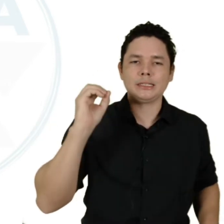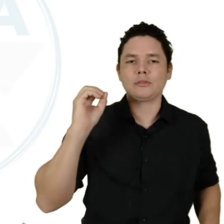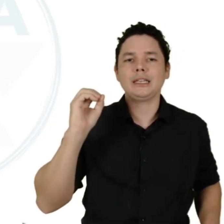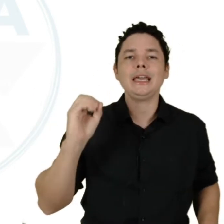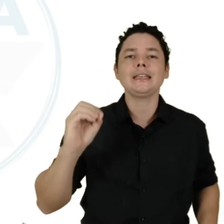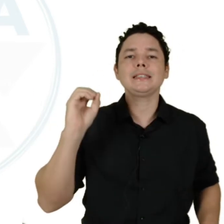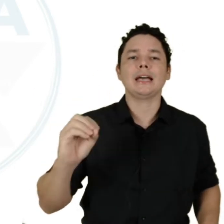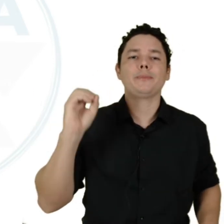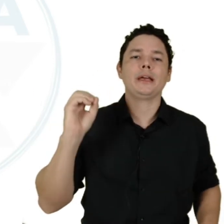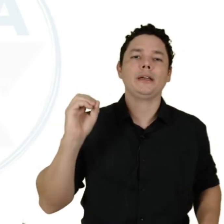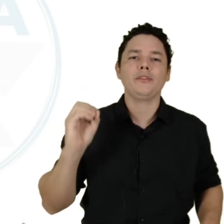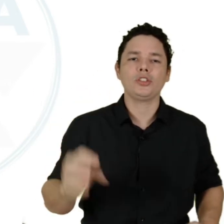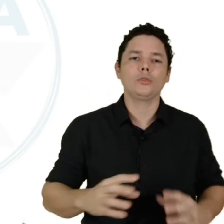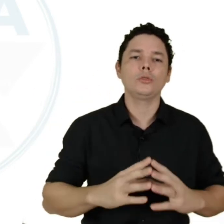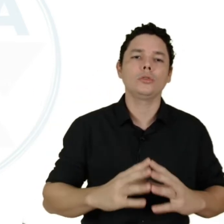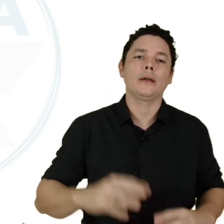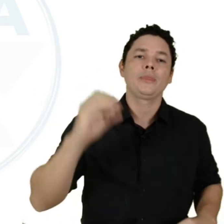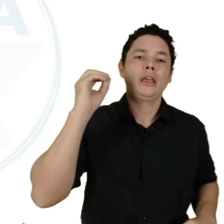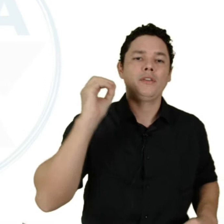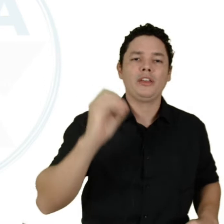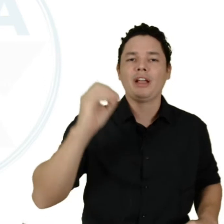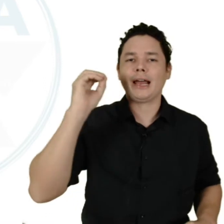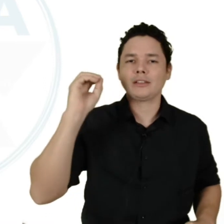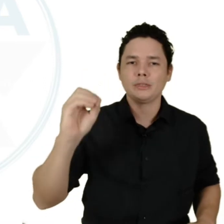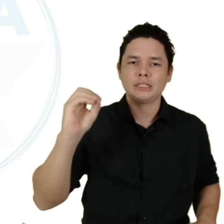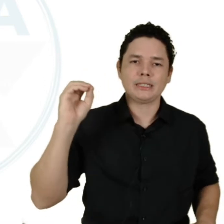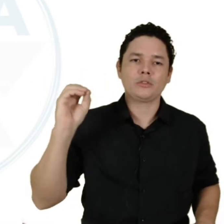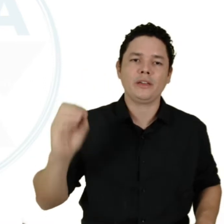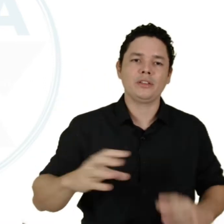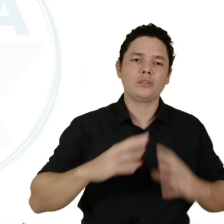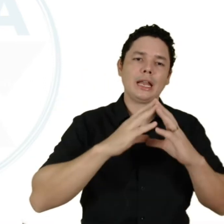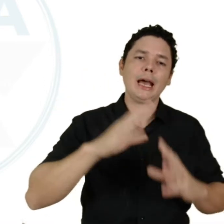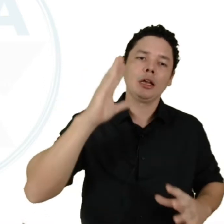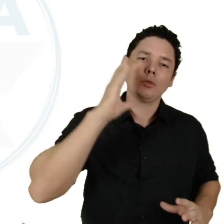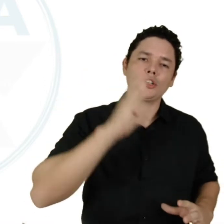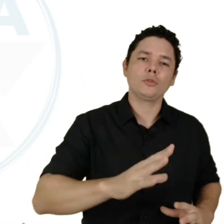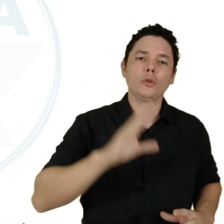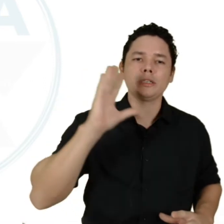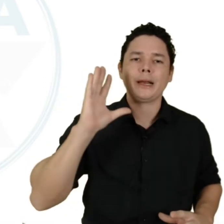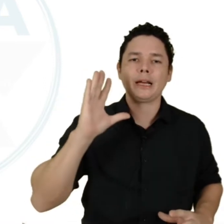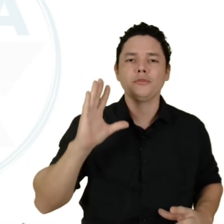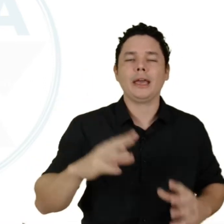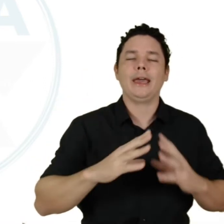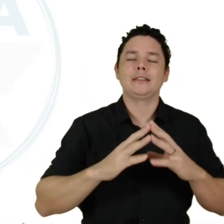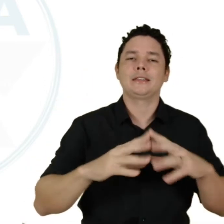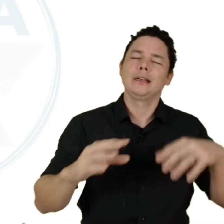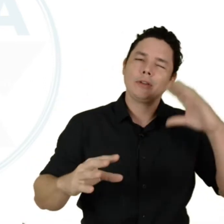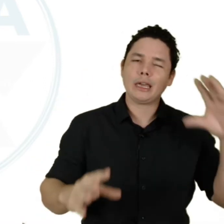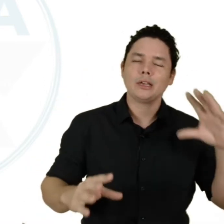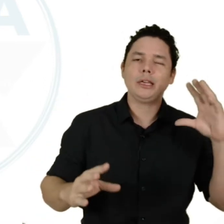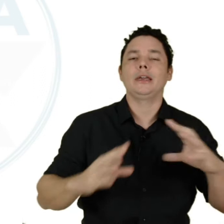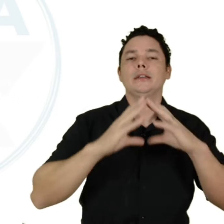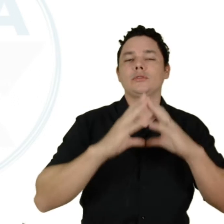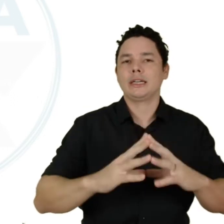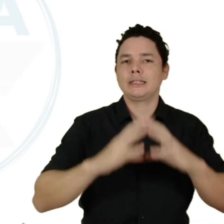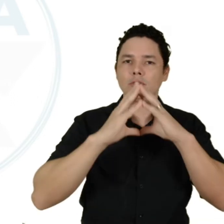são os requisitos essenciais para investidura? Verificará a subsistência dos previstos lá no artigo 2, parágrafo 10. E que é